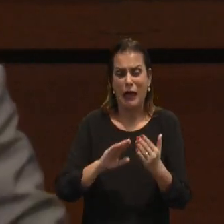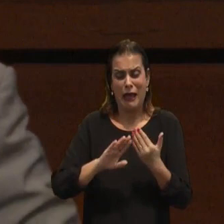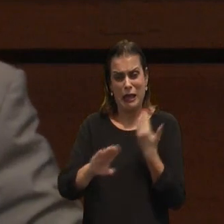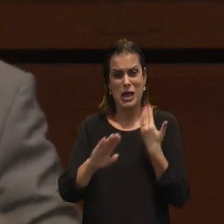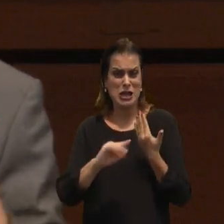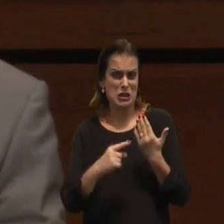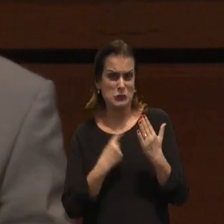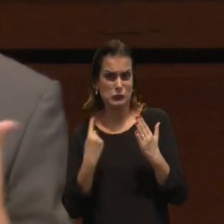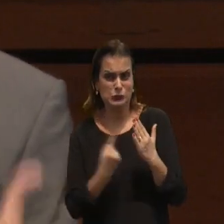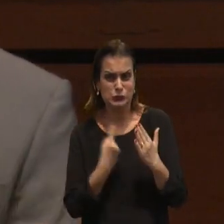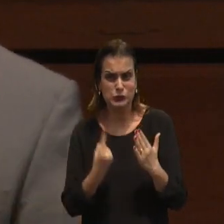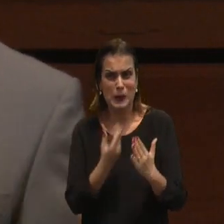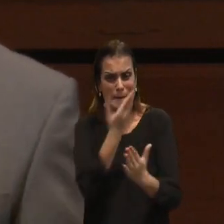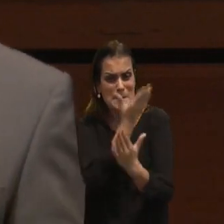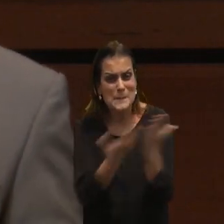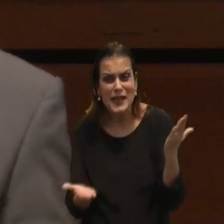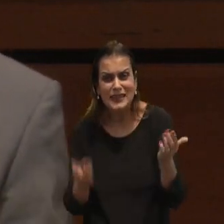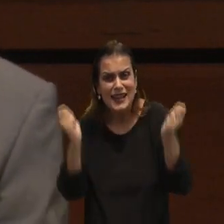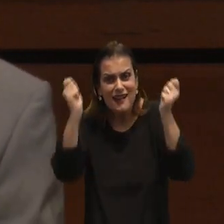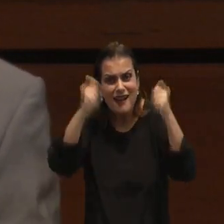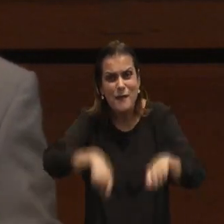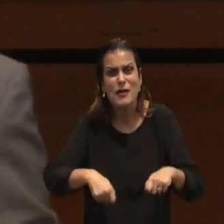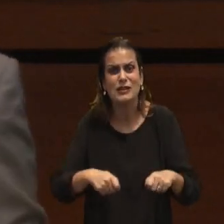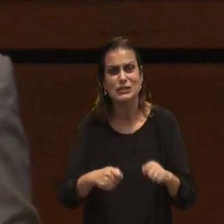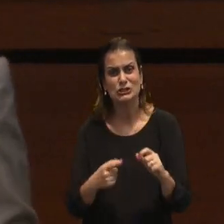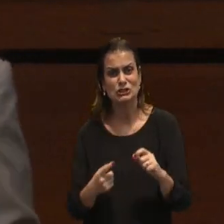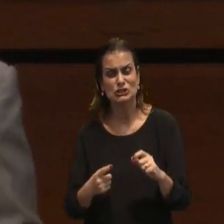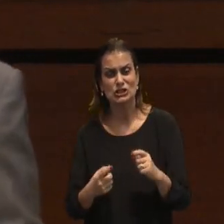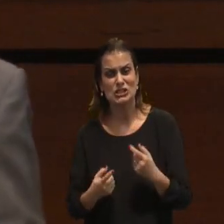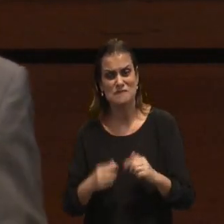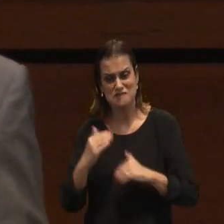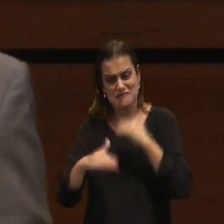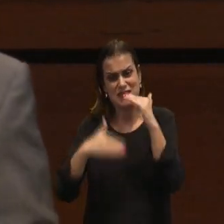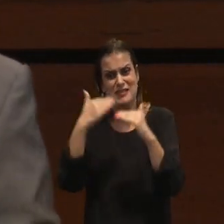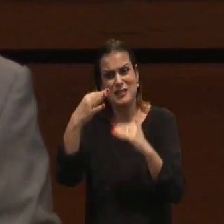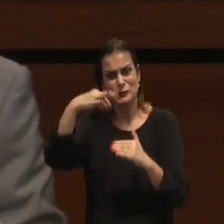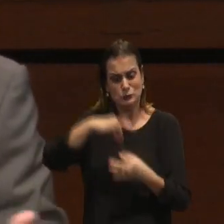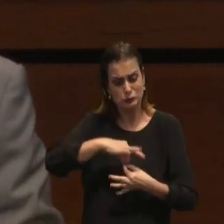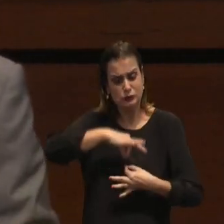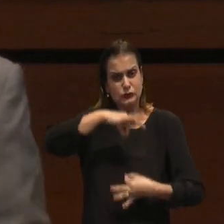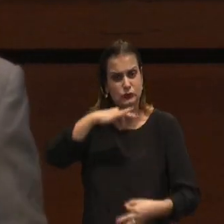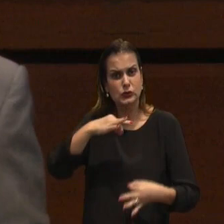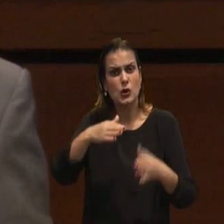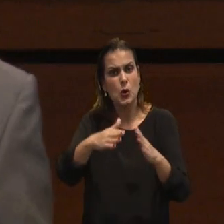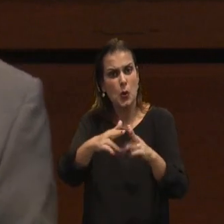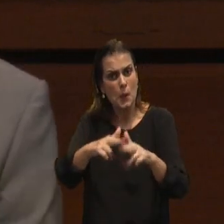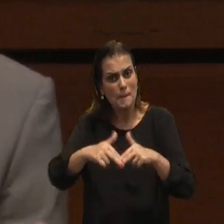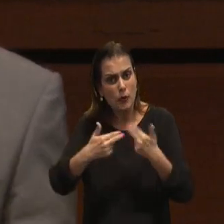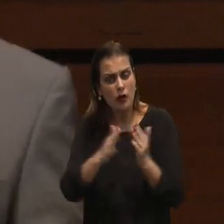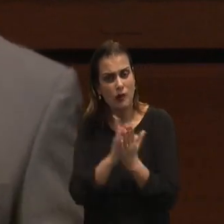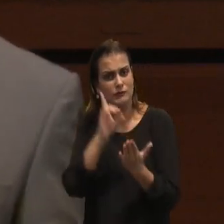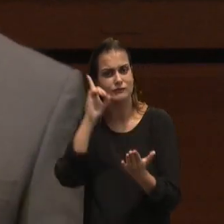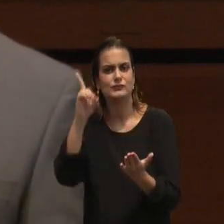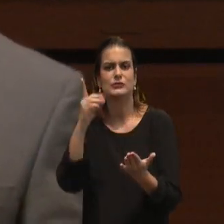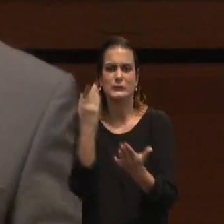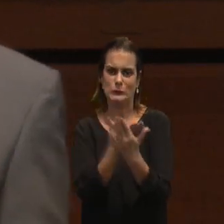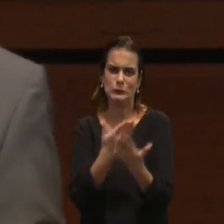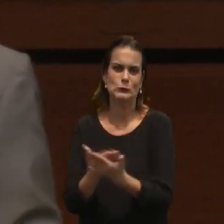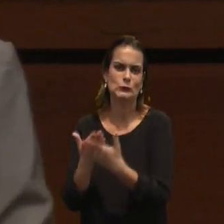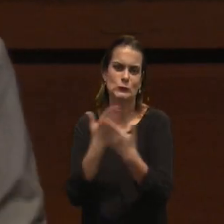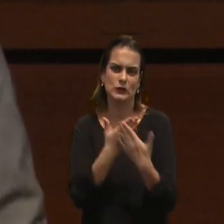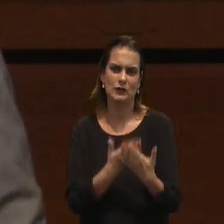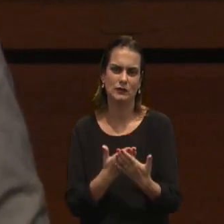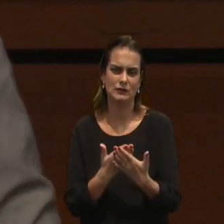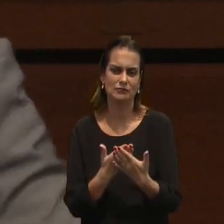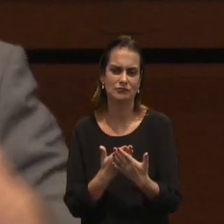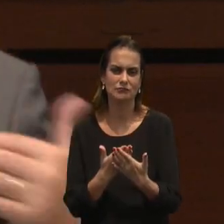irmãos, esta perda da capacidade do desenvolvimento espiritual a partir da palavra do Senhor que é estudada. Nesse